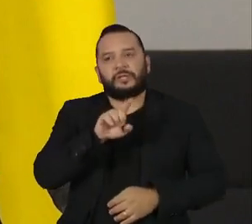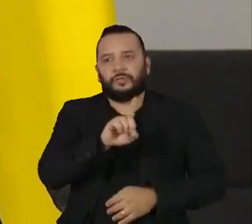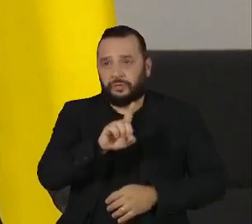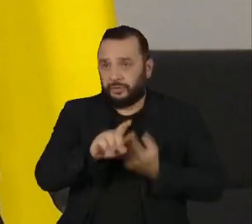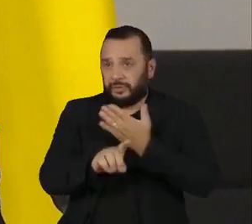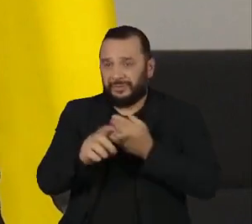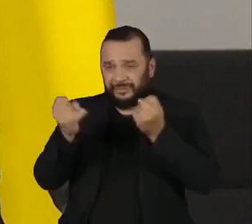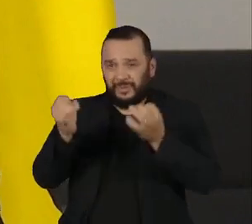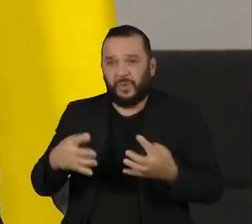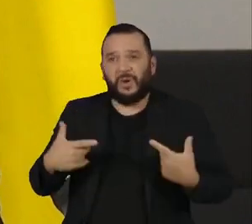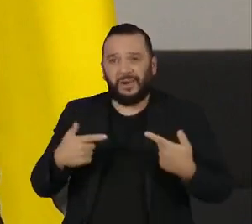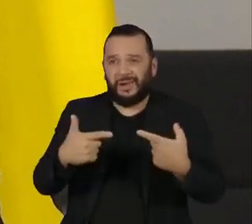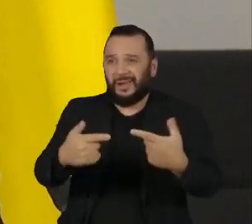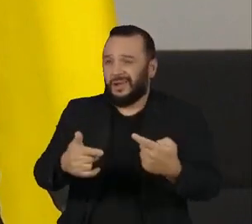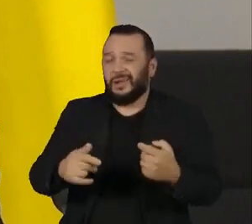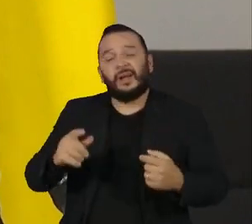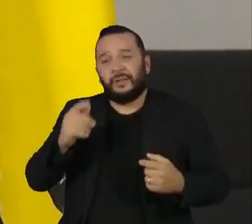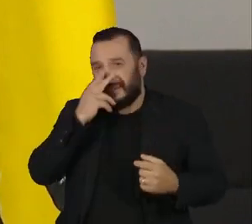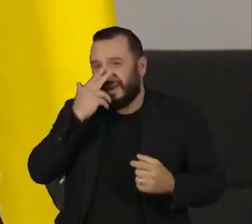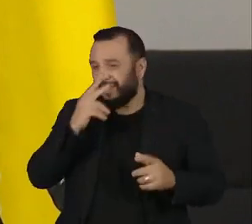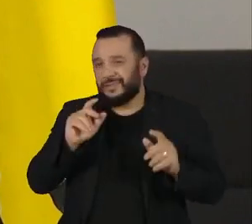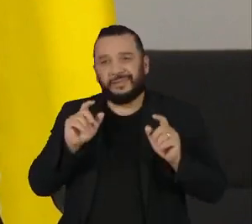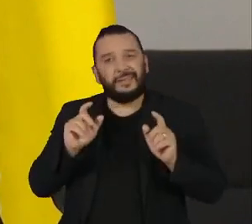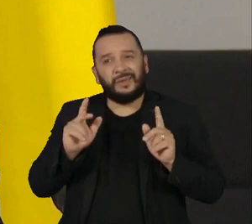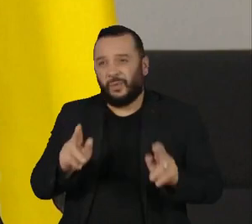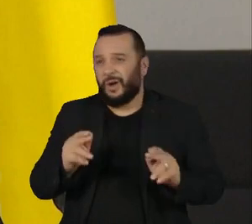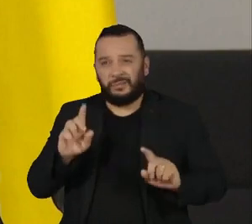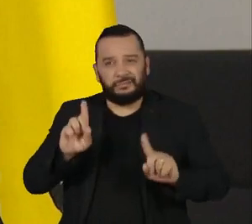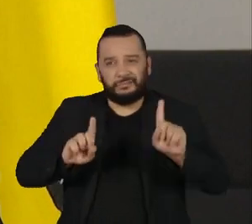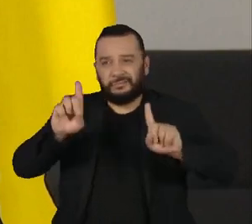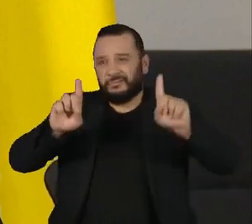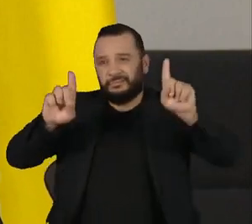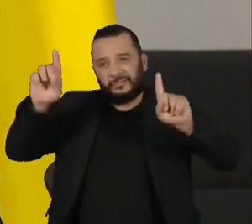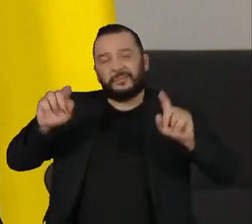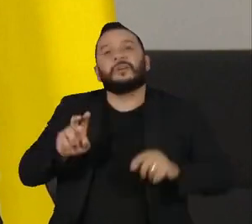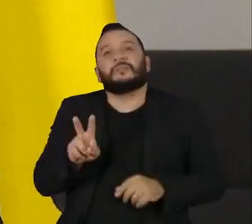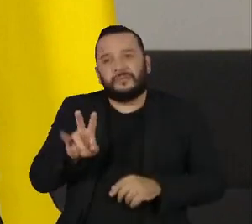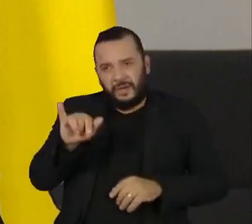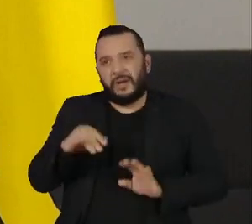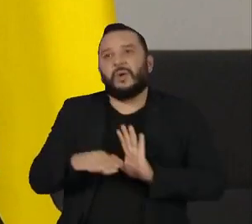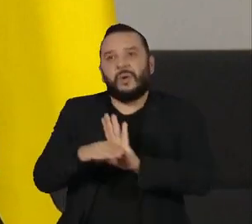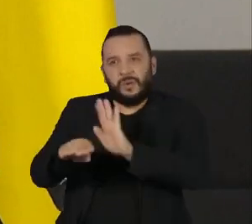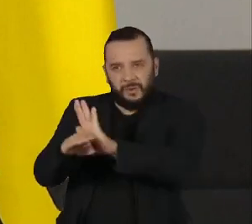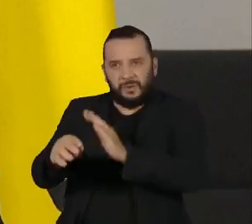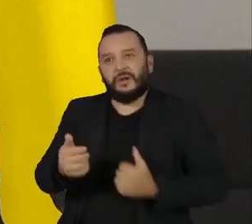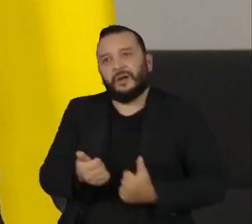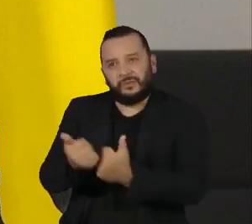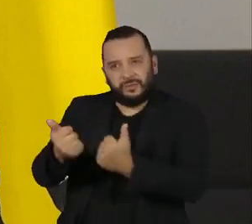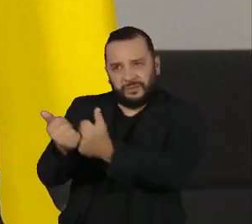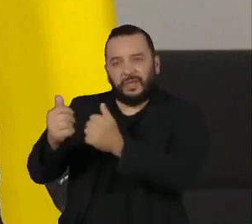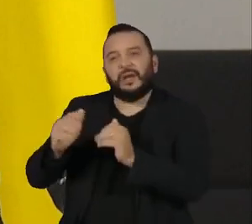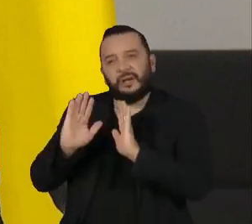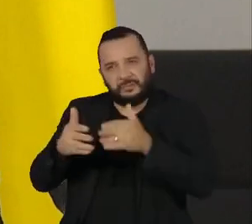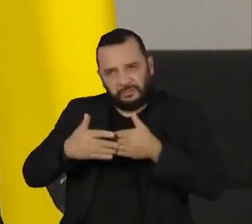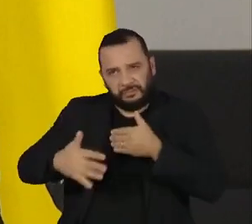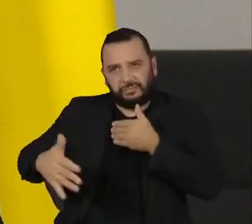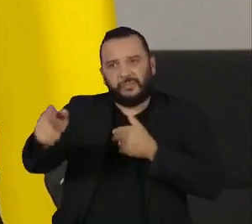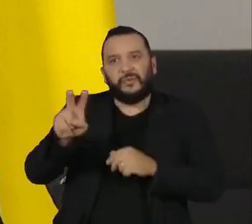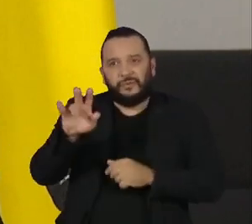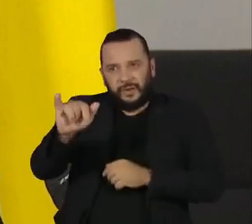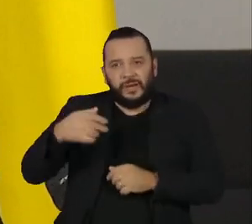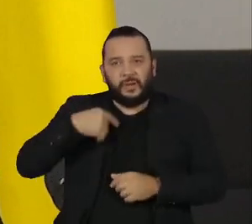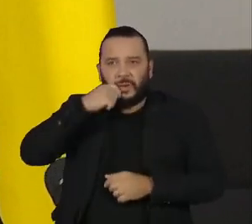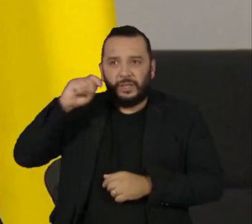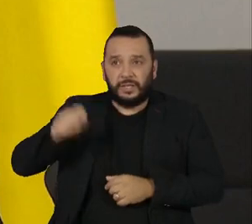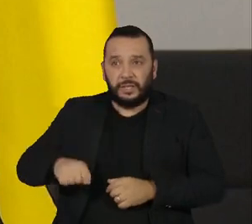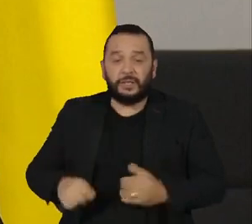classificou a guerra como uma maratona e garantiu que vai continuar o apoio a longo prazo. Na semana passada, o governo do